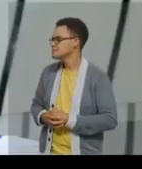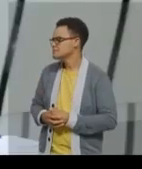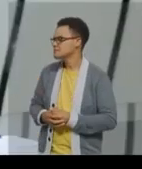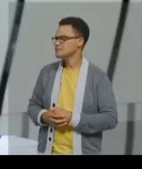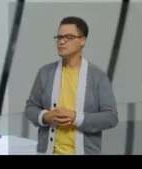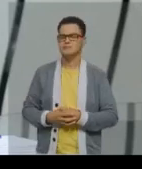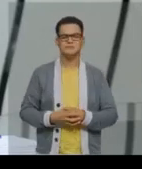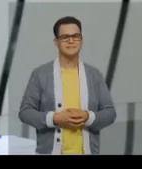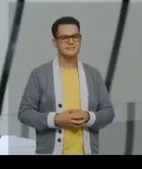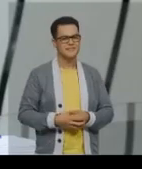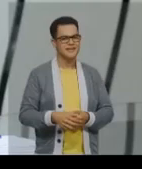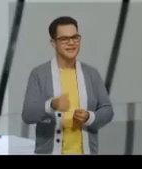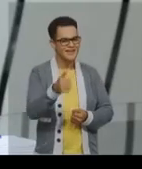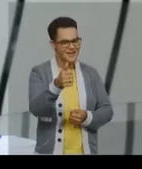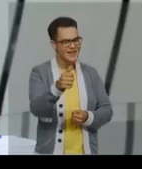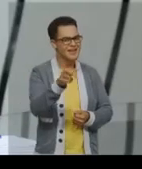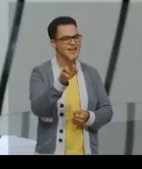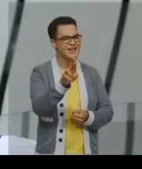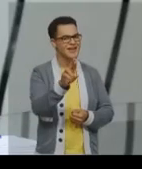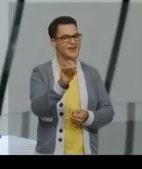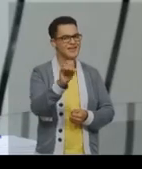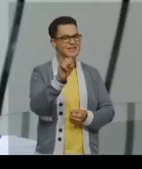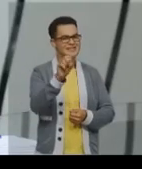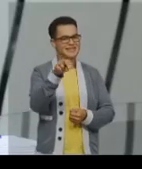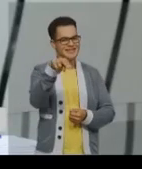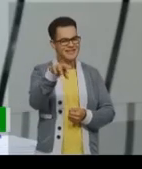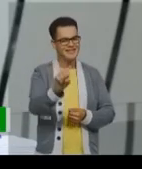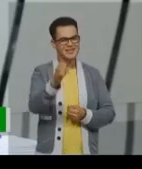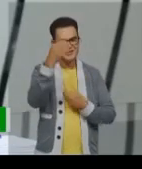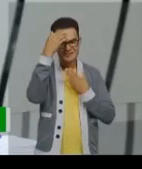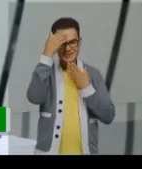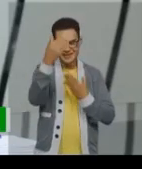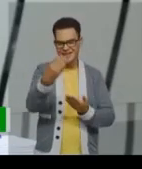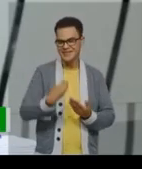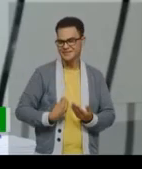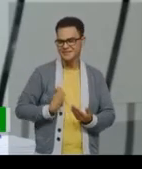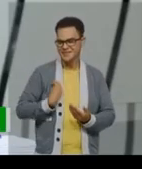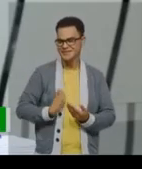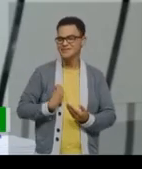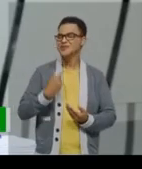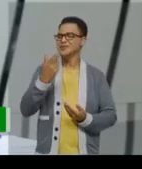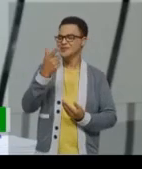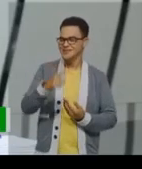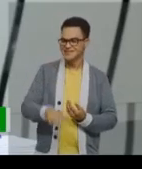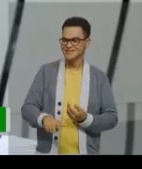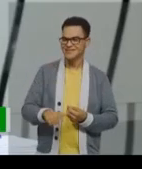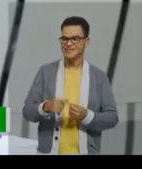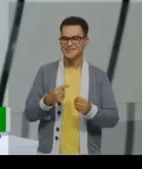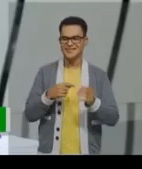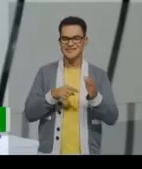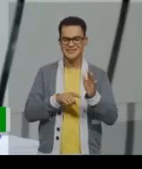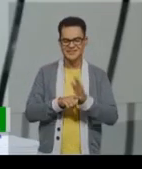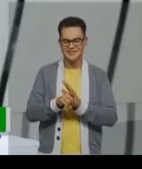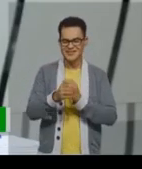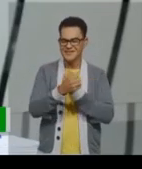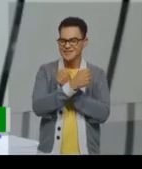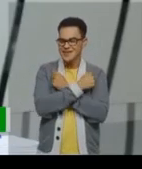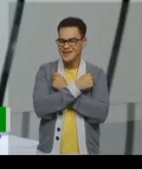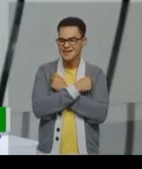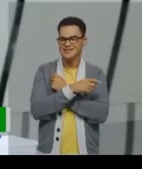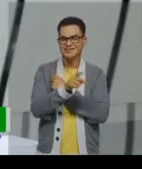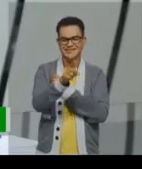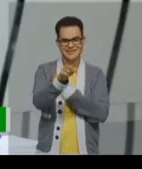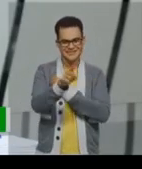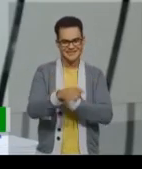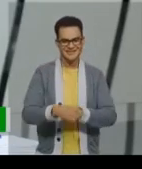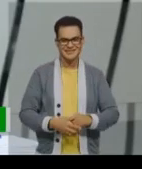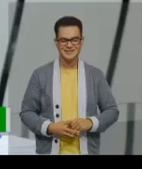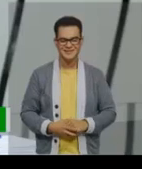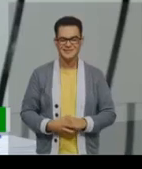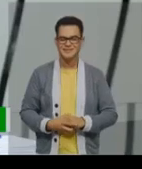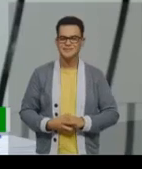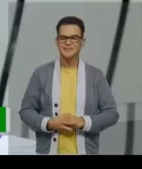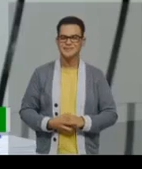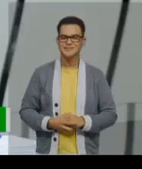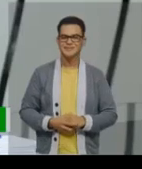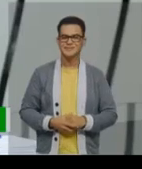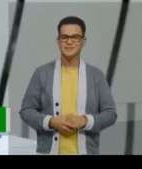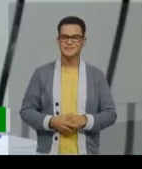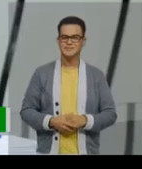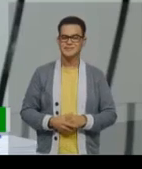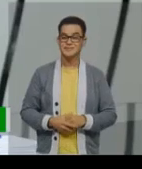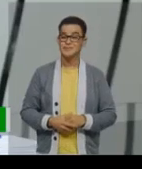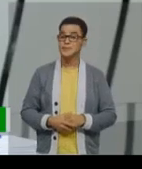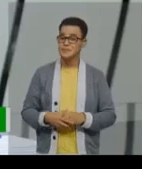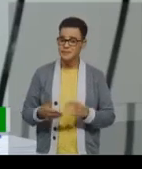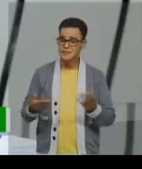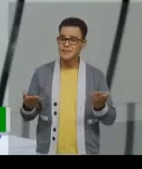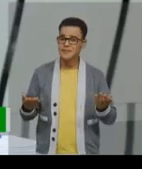Rosiane, muito obrigada mais uma vez pela sua participação, por suas perguntas, um grande abraço. Bom, a gente